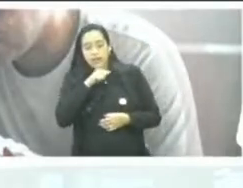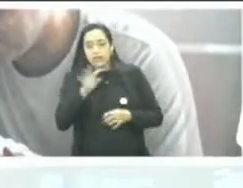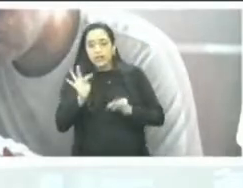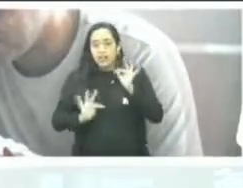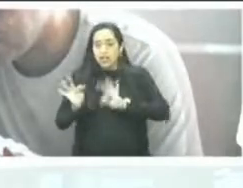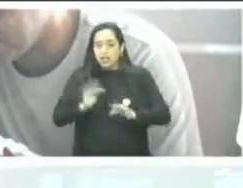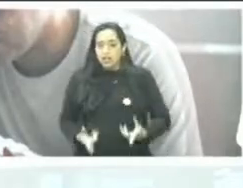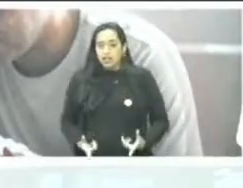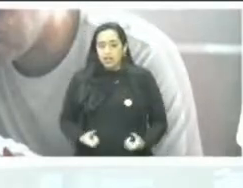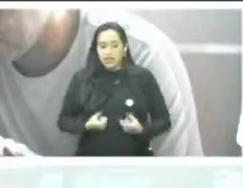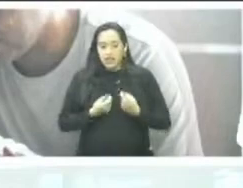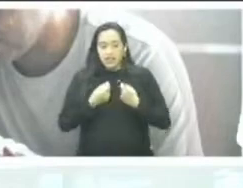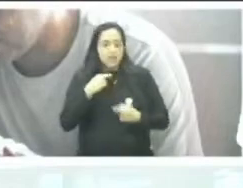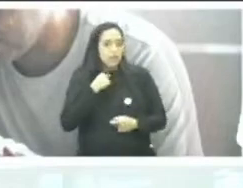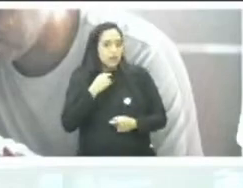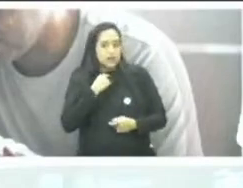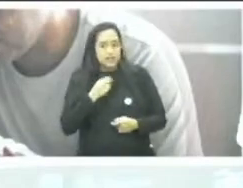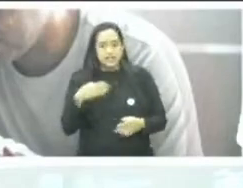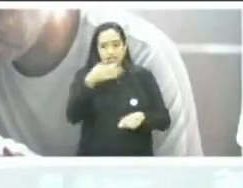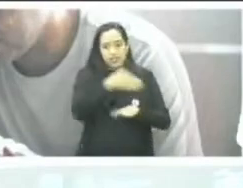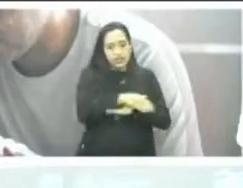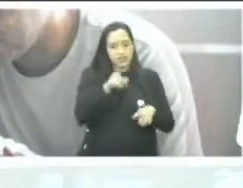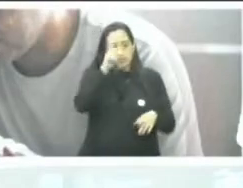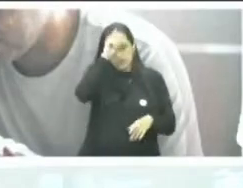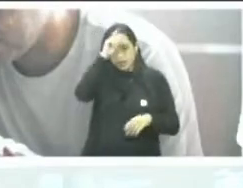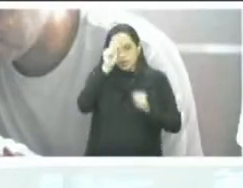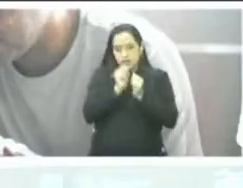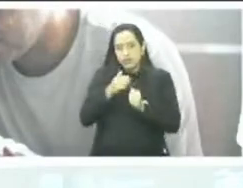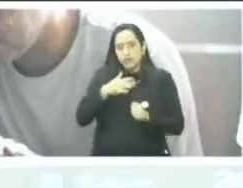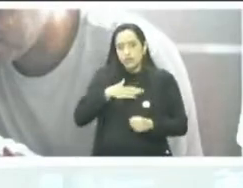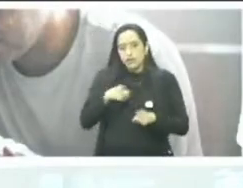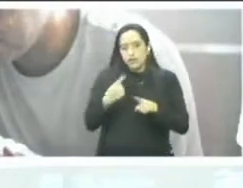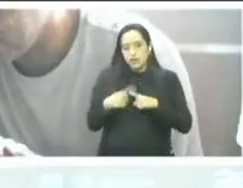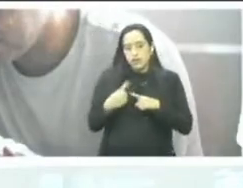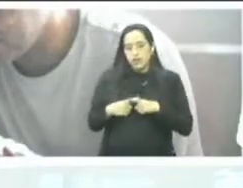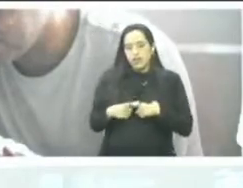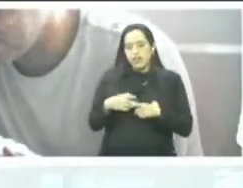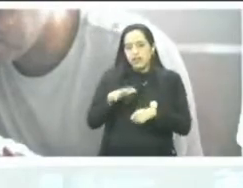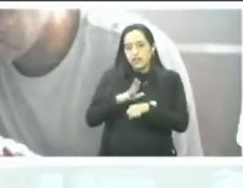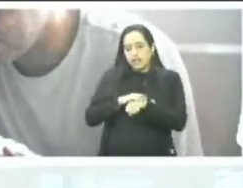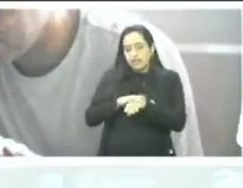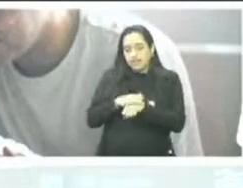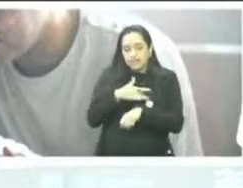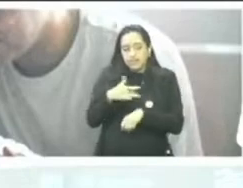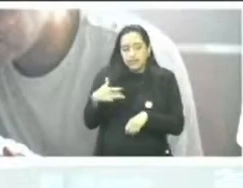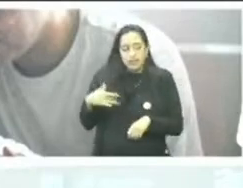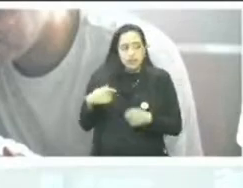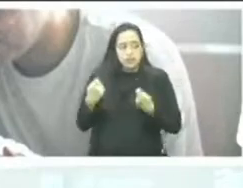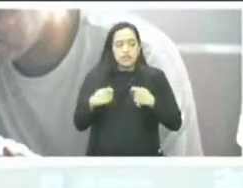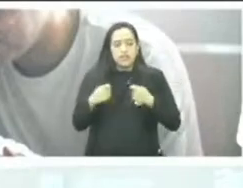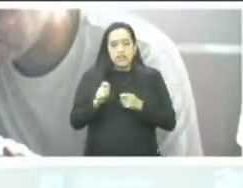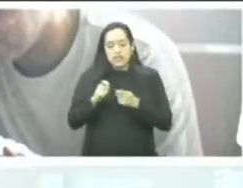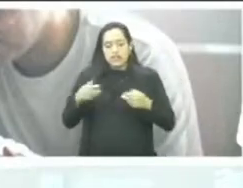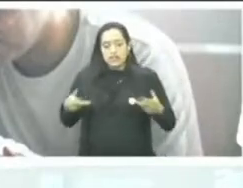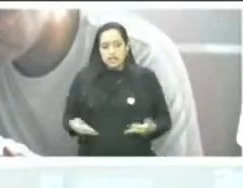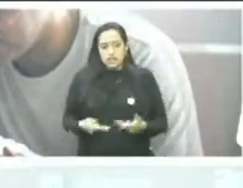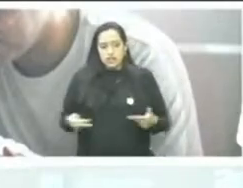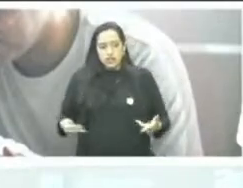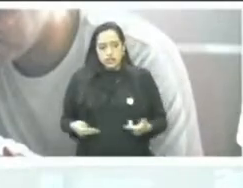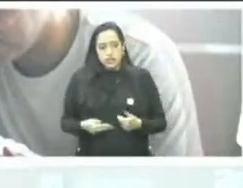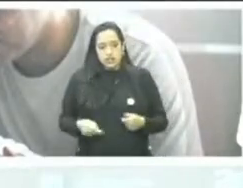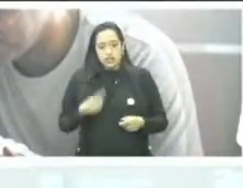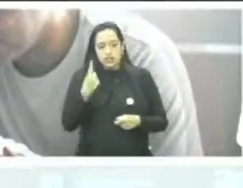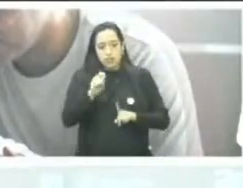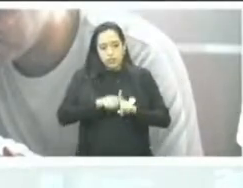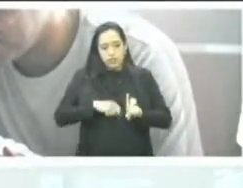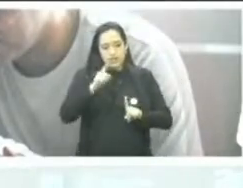e ela não podia estar no hospital comigo, porque ela estava com a imunidade muito baixa e tinha uma cirurgia para fazer, coincidentemente, um mês depois